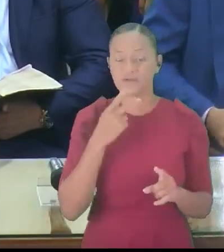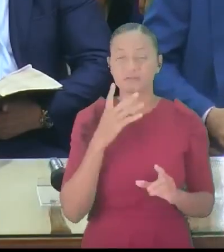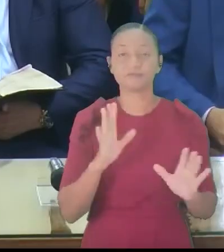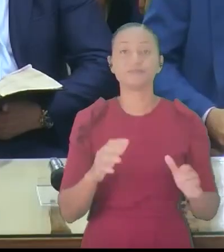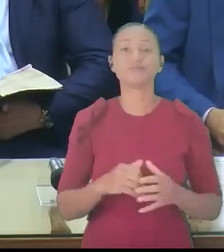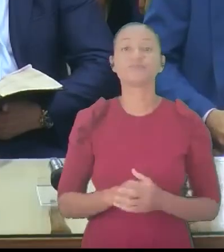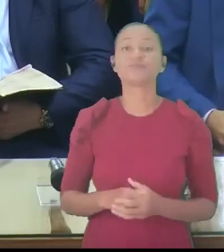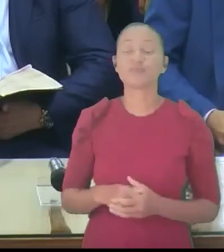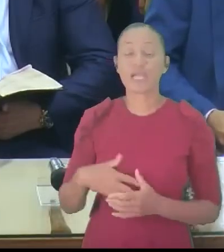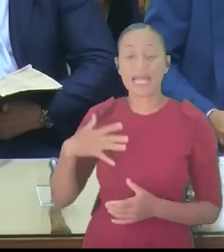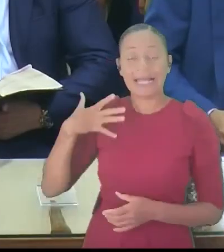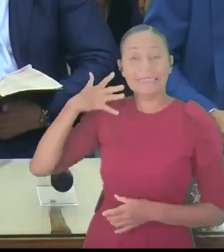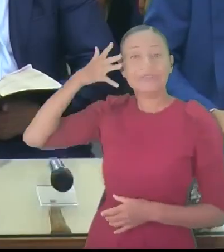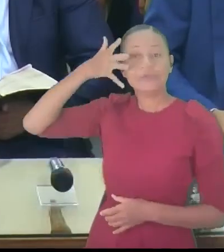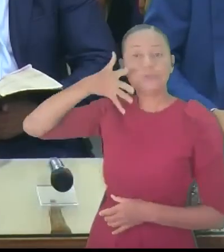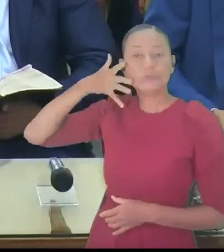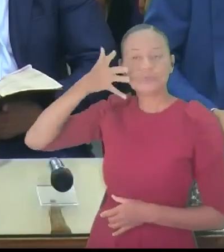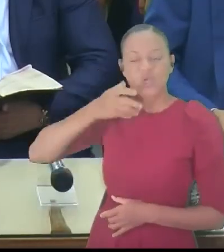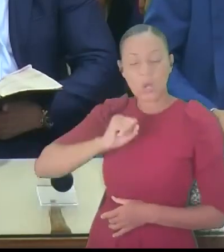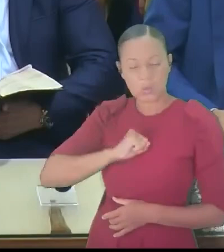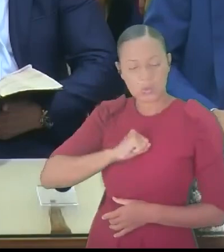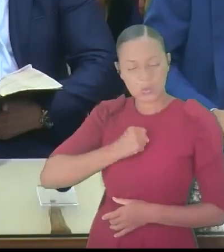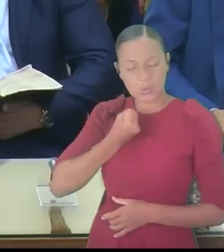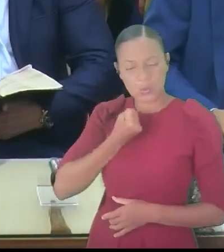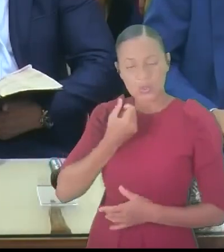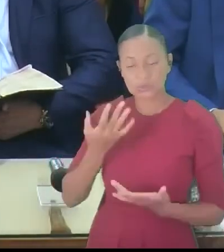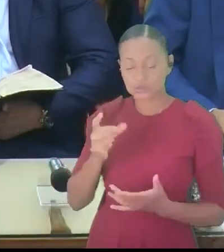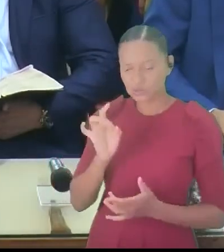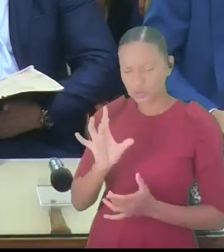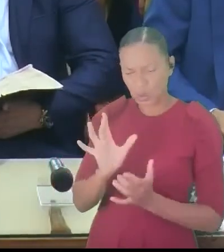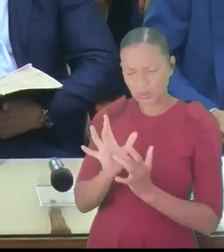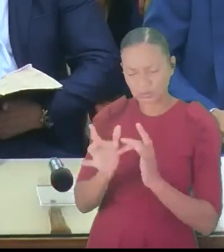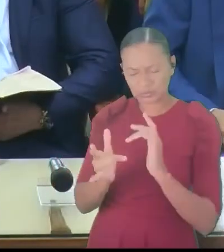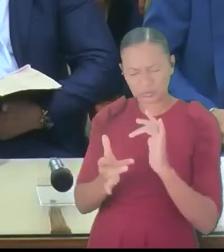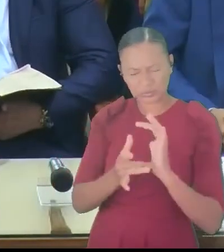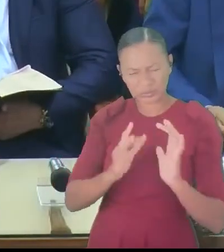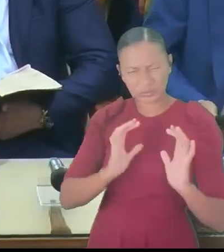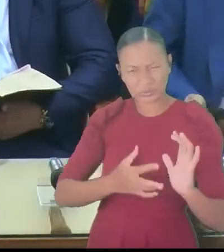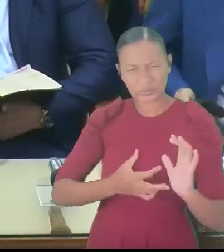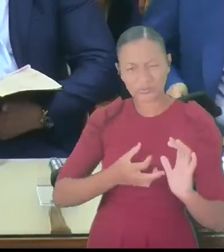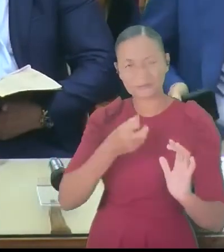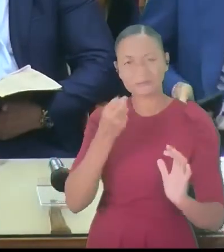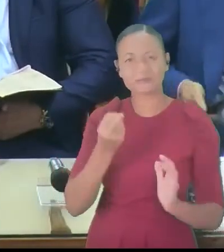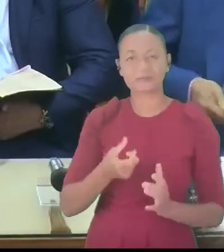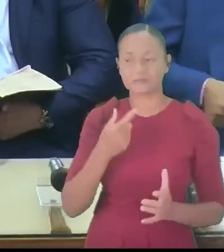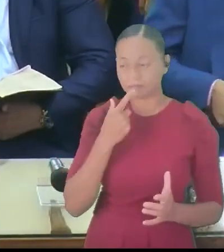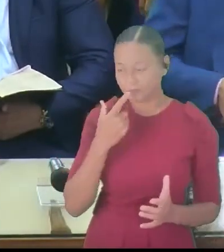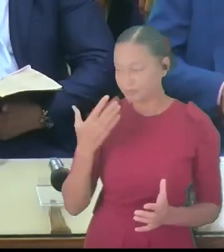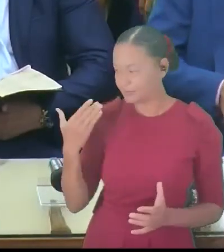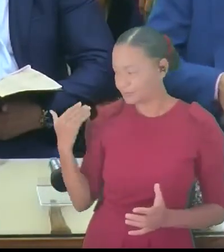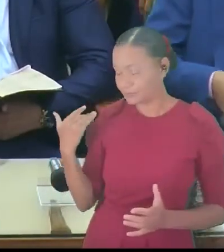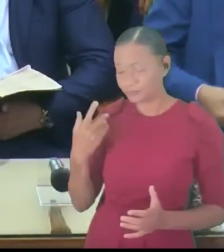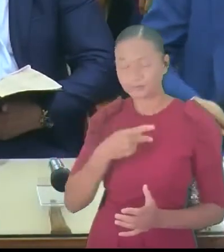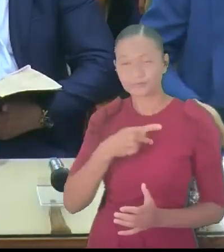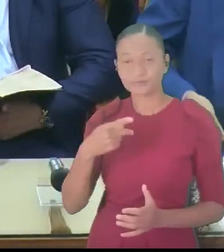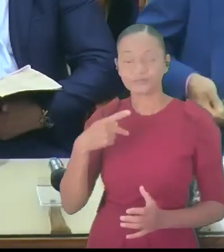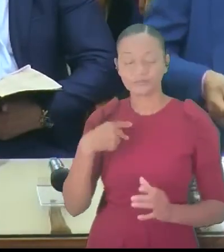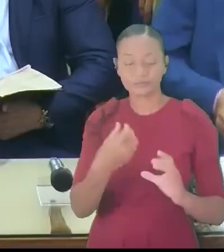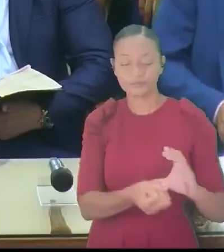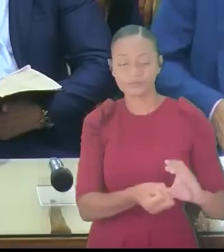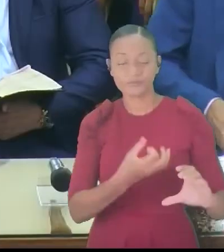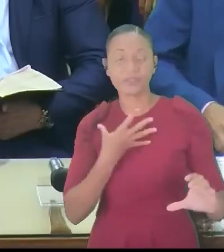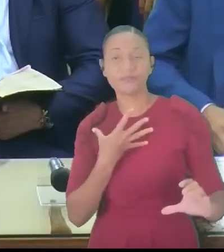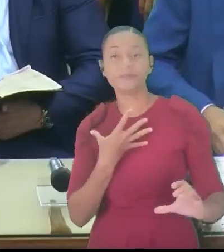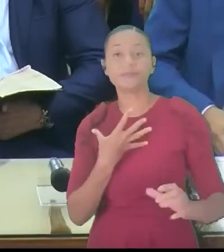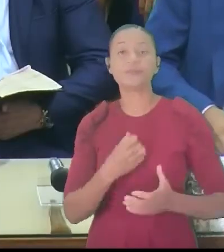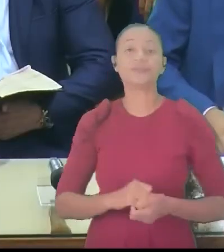diz que é discurso de ódio. Dizer que só Jesus Cristo salva. Já agora mesmo um irmão, um pastor me mandou